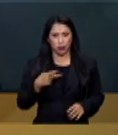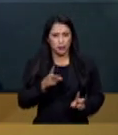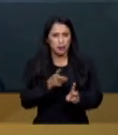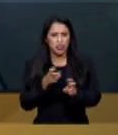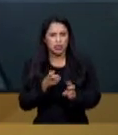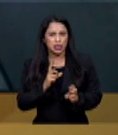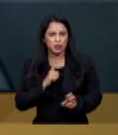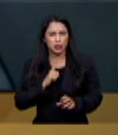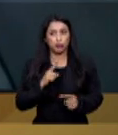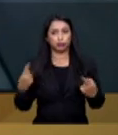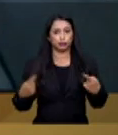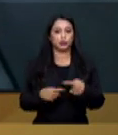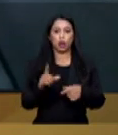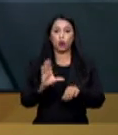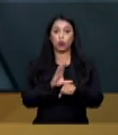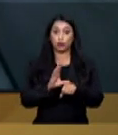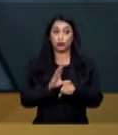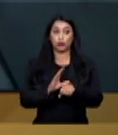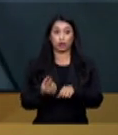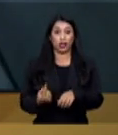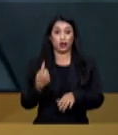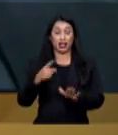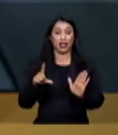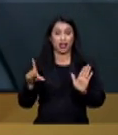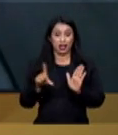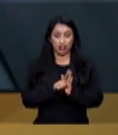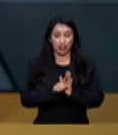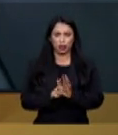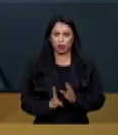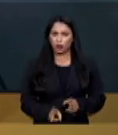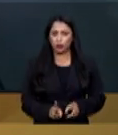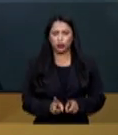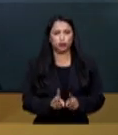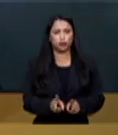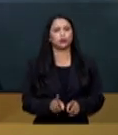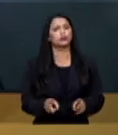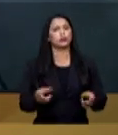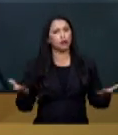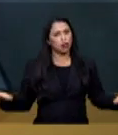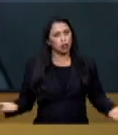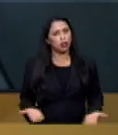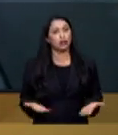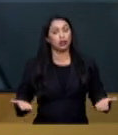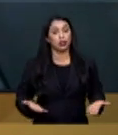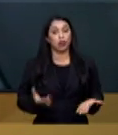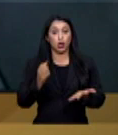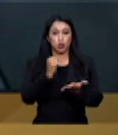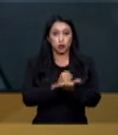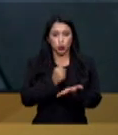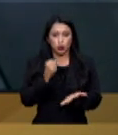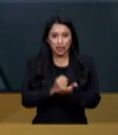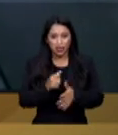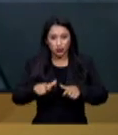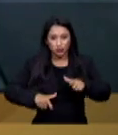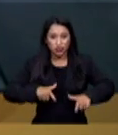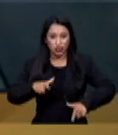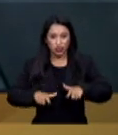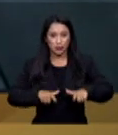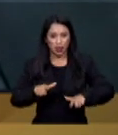identificava como inconstitucionais naquela lei continuam ultraativos. Os contratos de